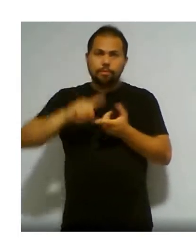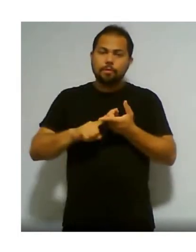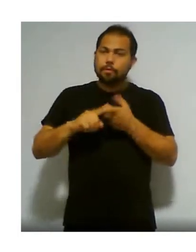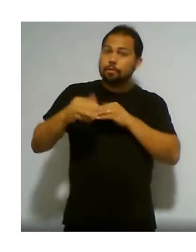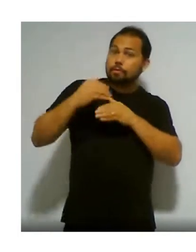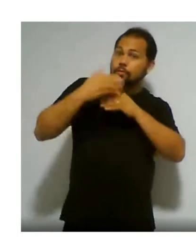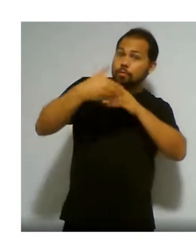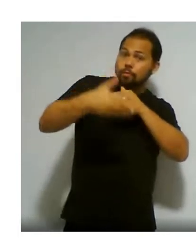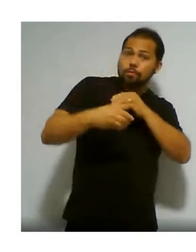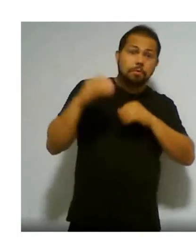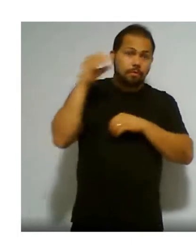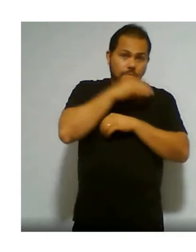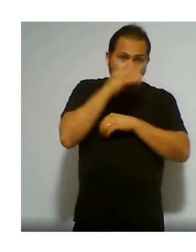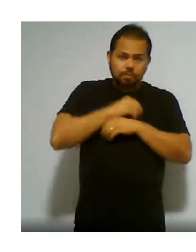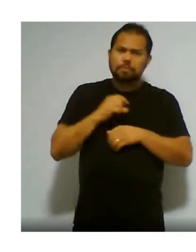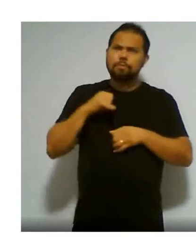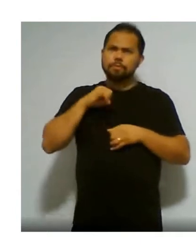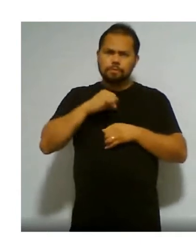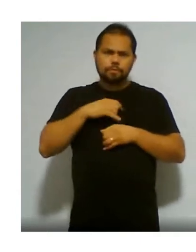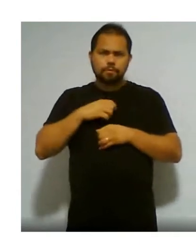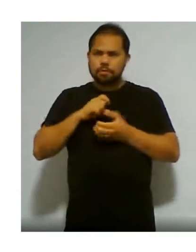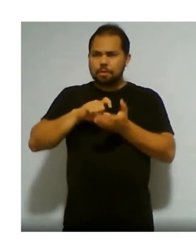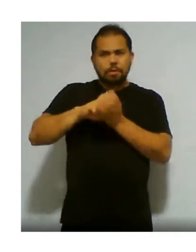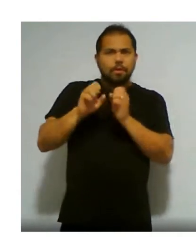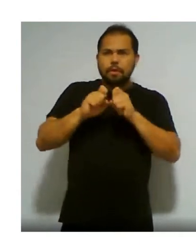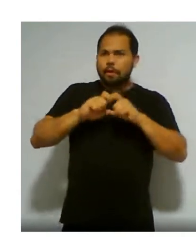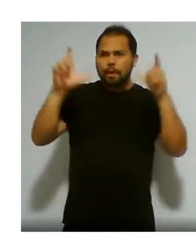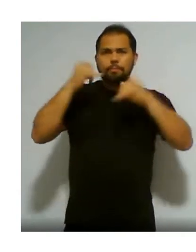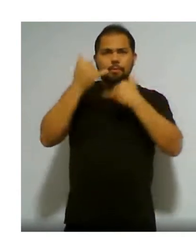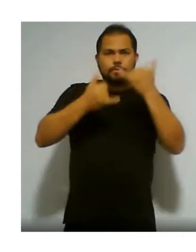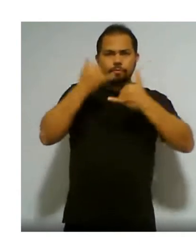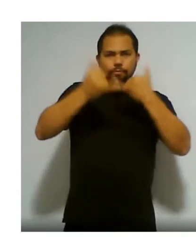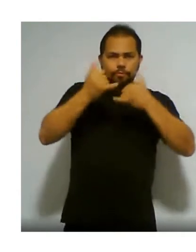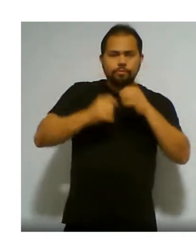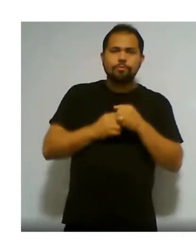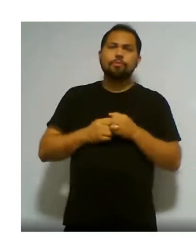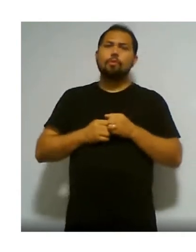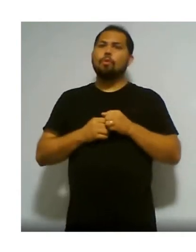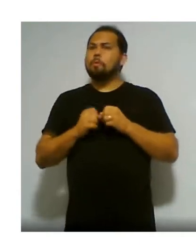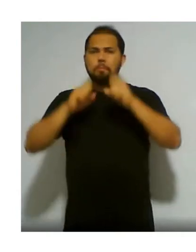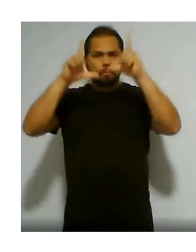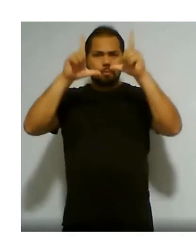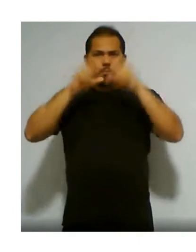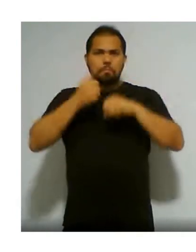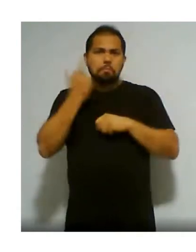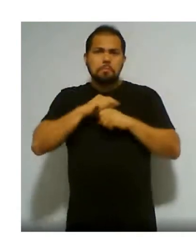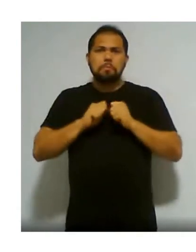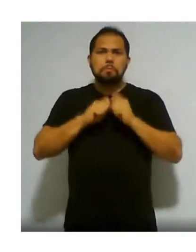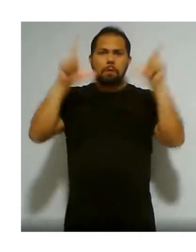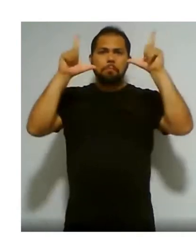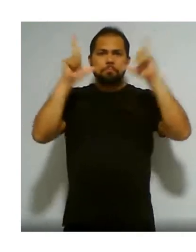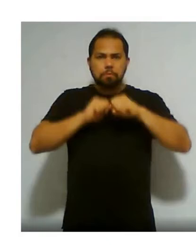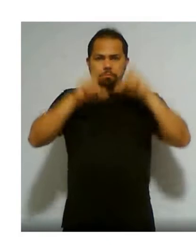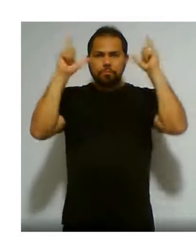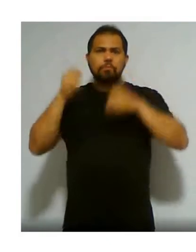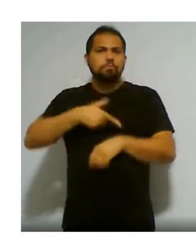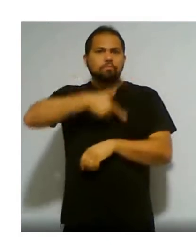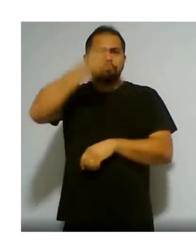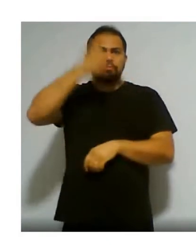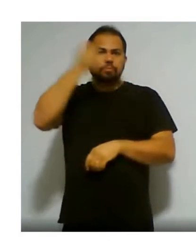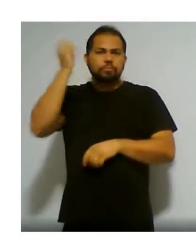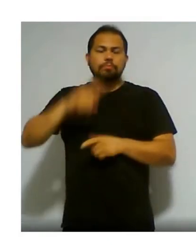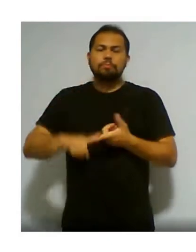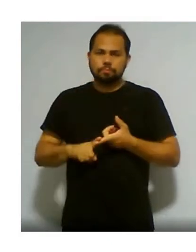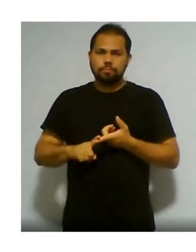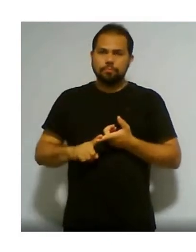quer abrir um arquivo, quer abrir um jogo, etc. Né? Então, você consegue abrir, fechar e lidar com programas muito mais rapidamente. Para abrir,